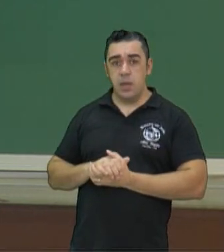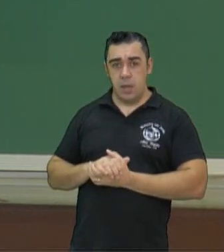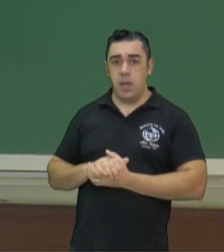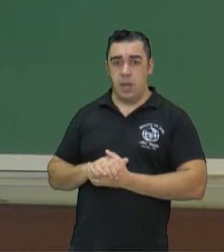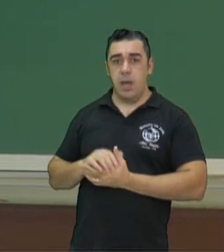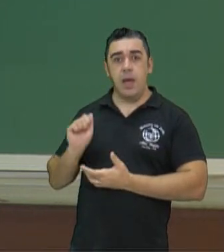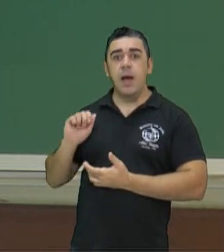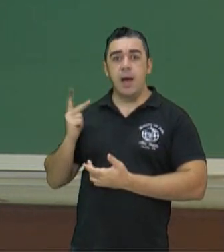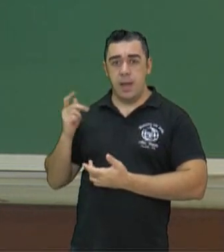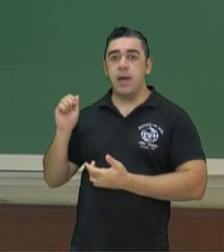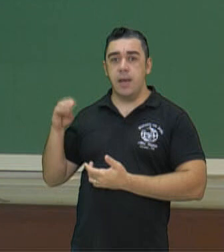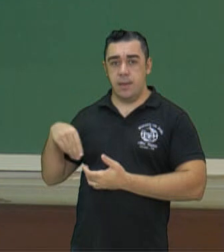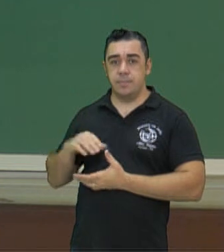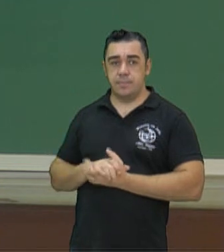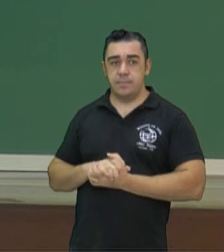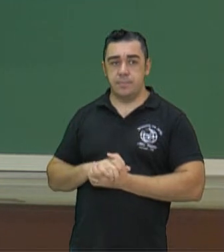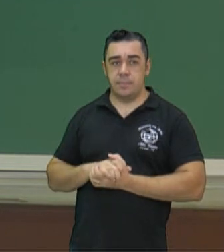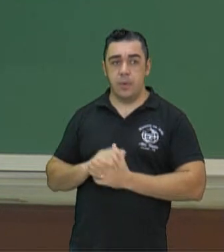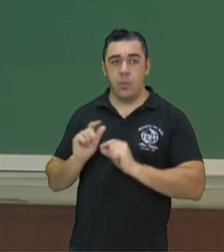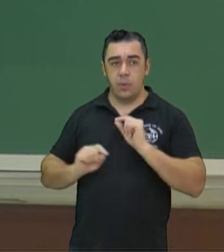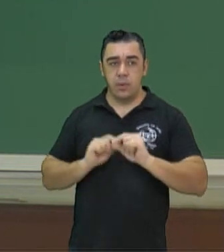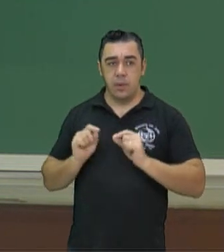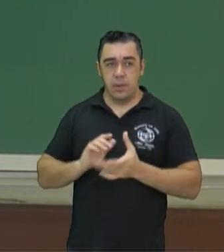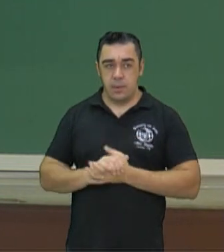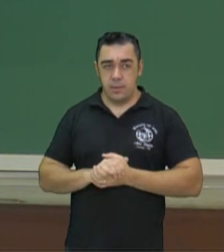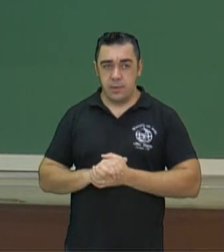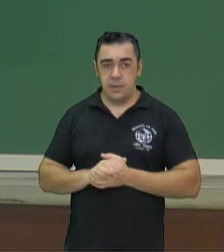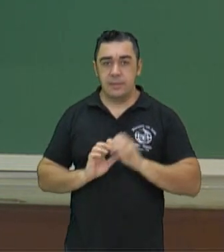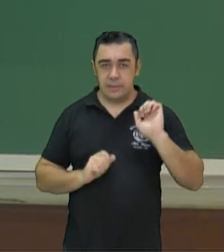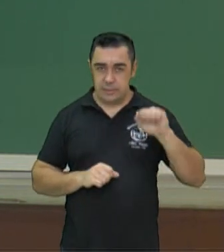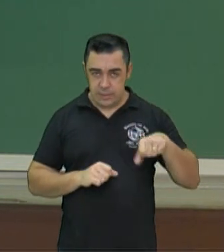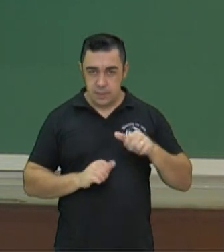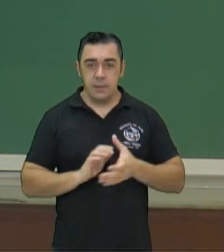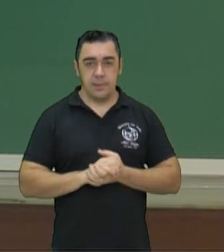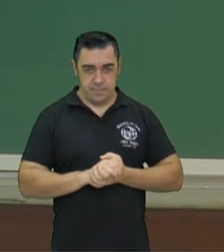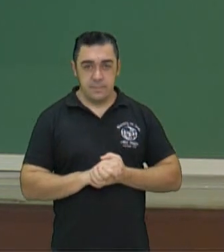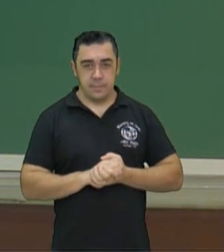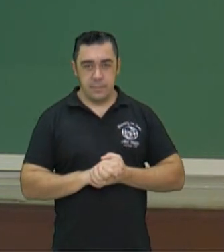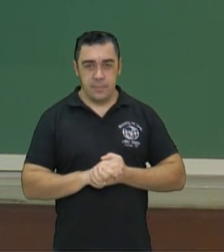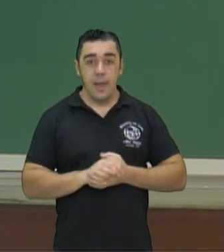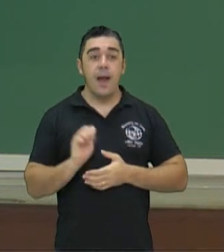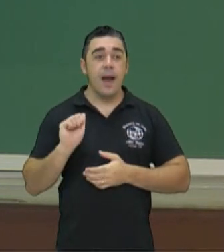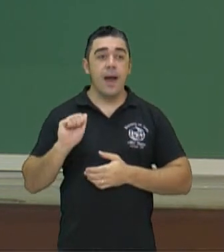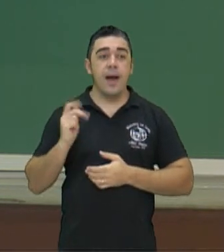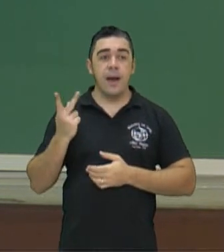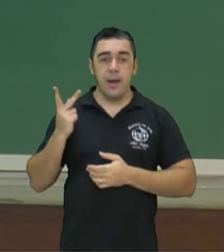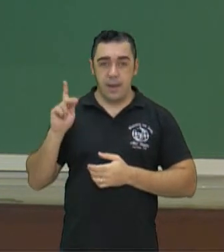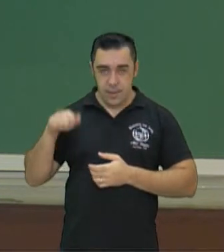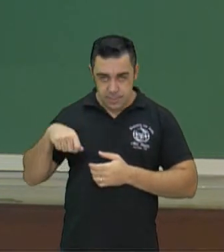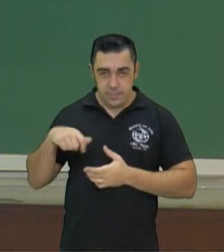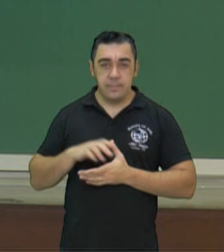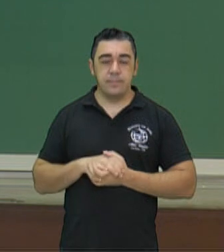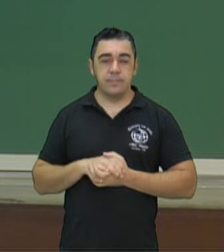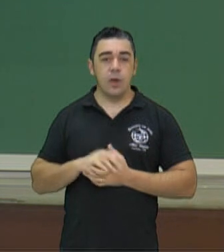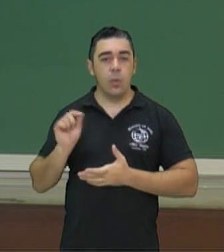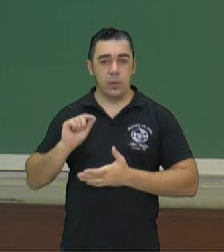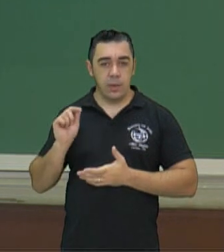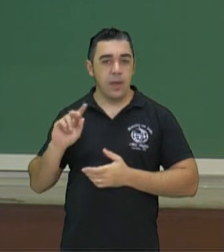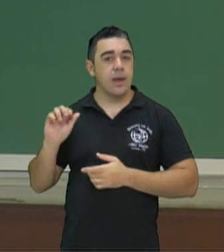pra gente não esquecer, então a gente vai, se sim, se a ordem importa, sim, aham